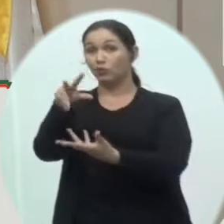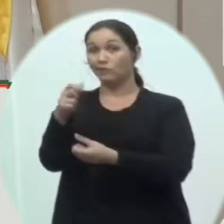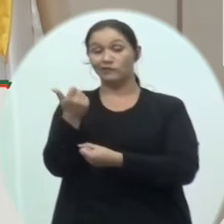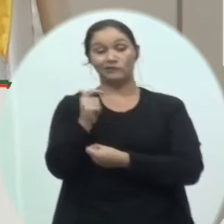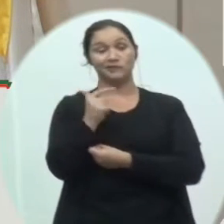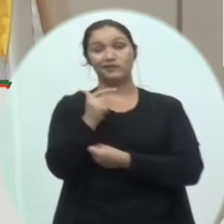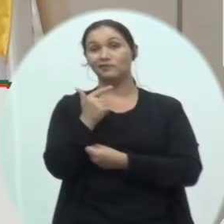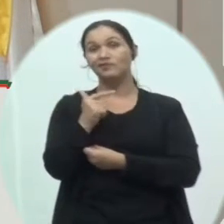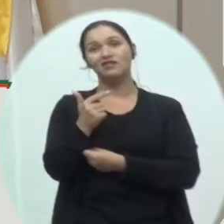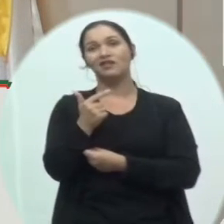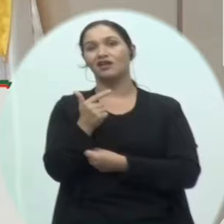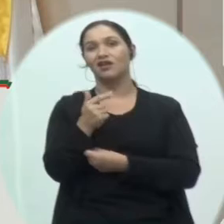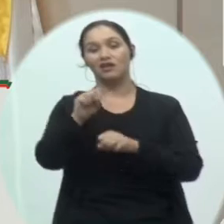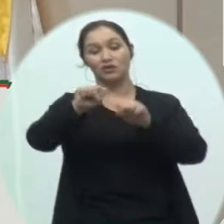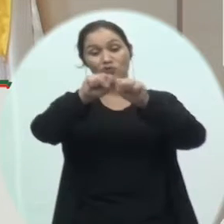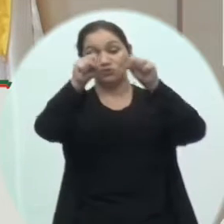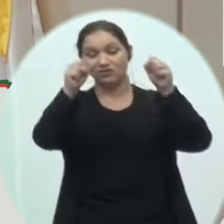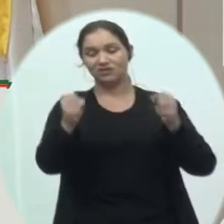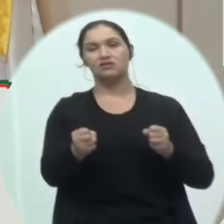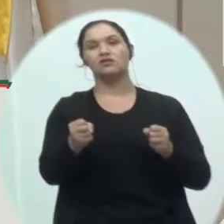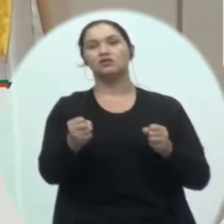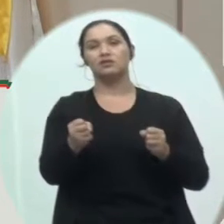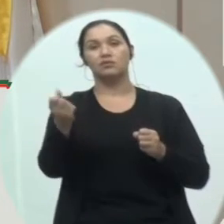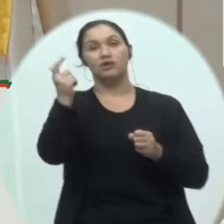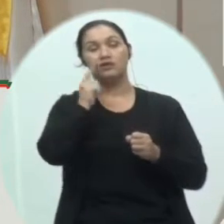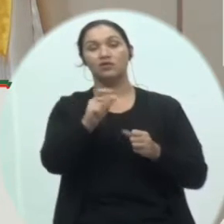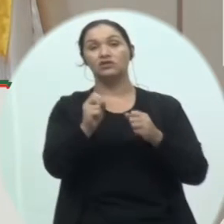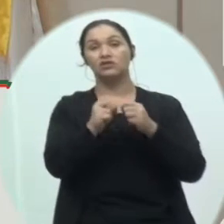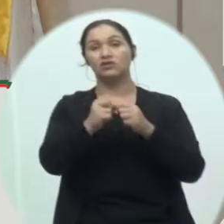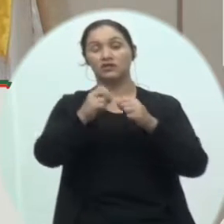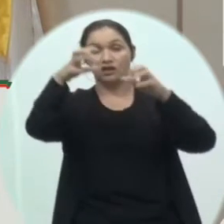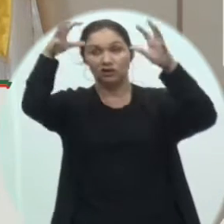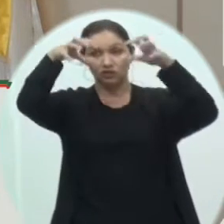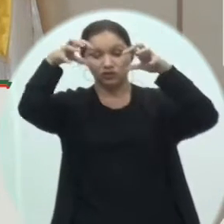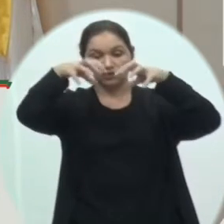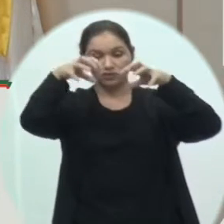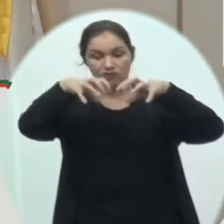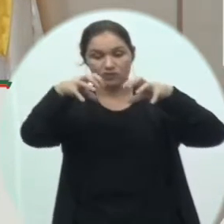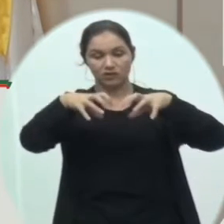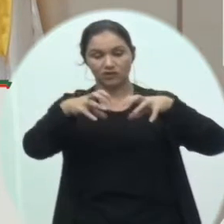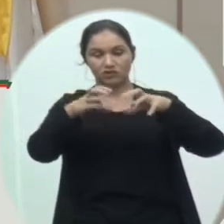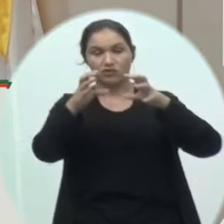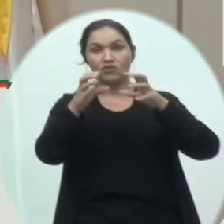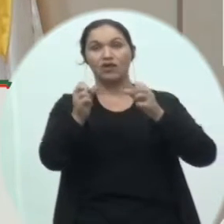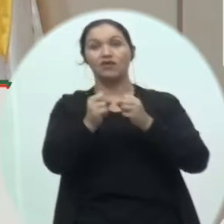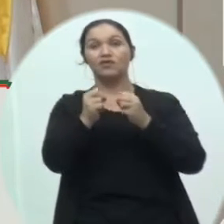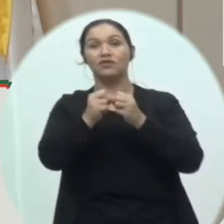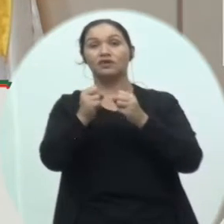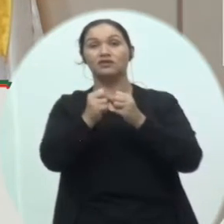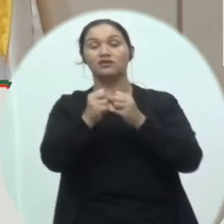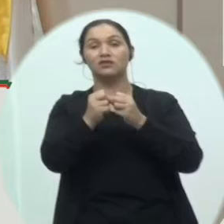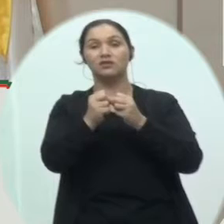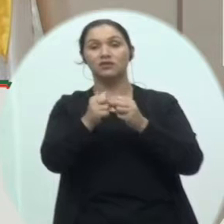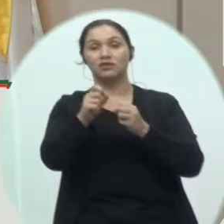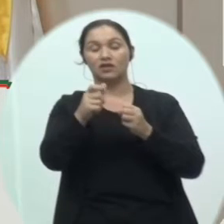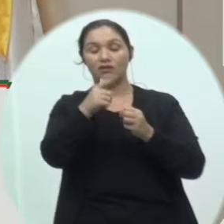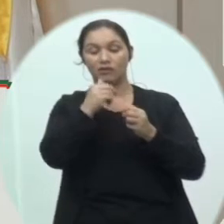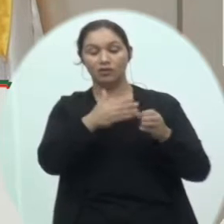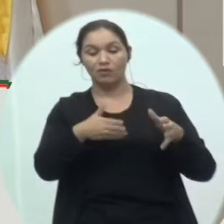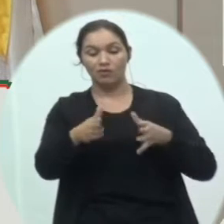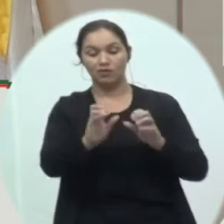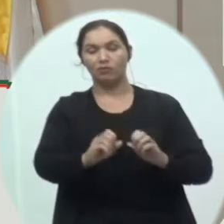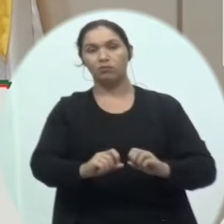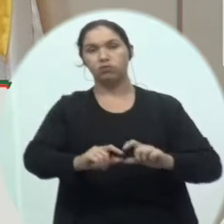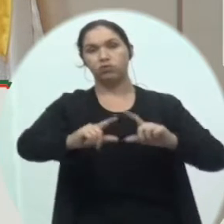no mundo que consiga dar vazão à quantidade de água, quantidade de chuvas que aconteceram, que se derramaram ali no